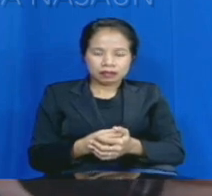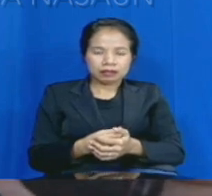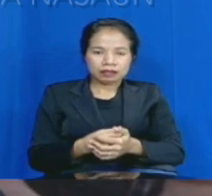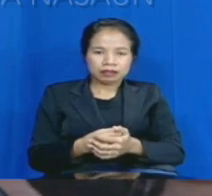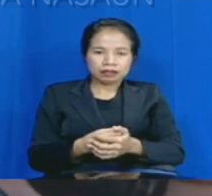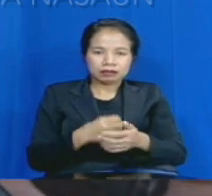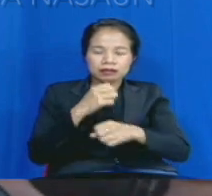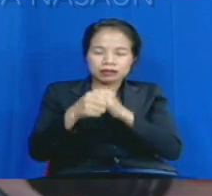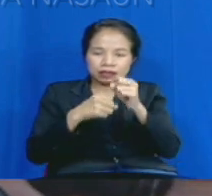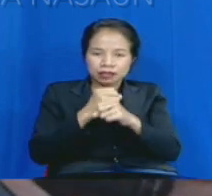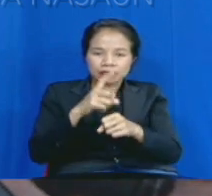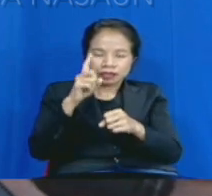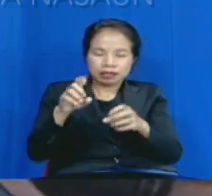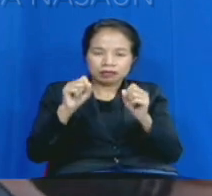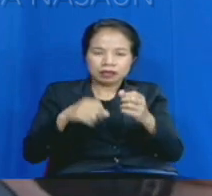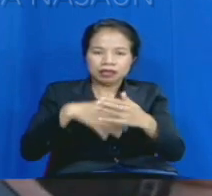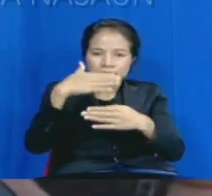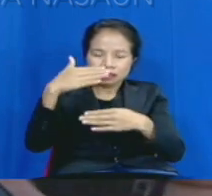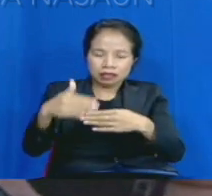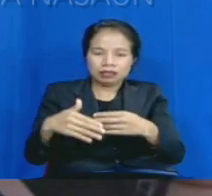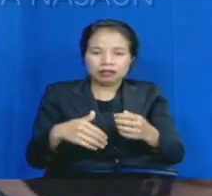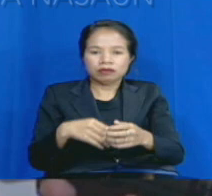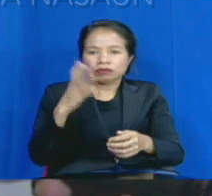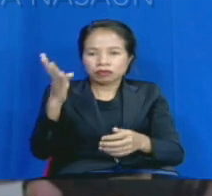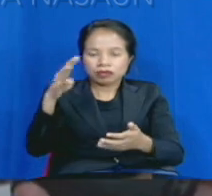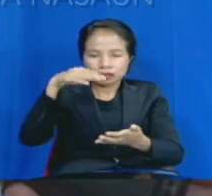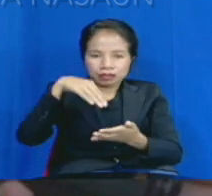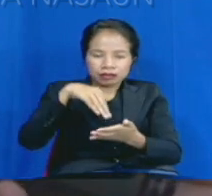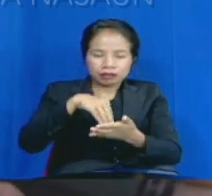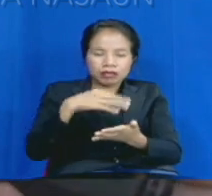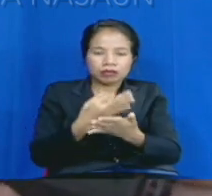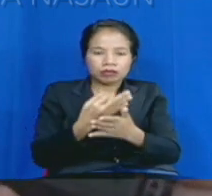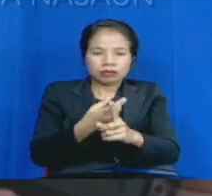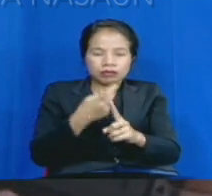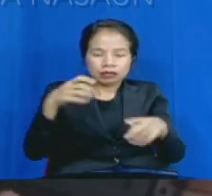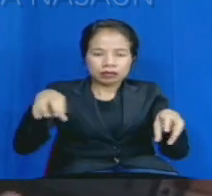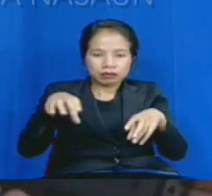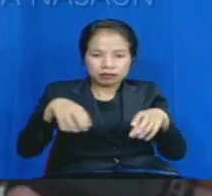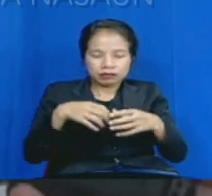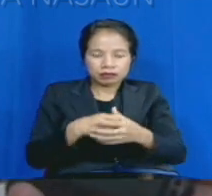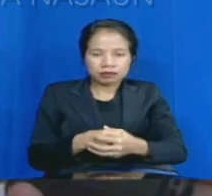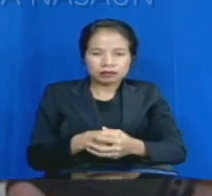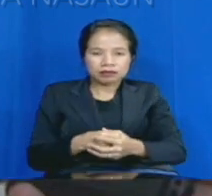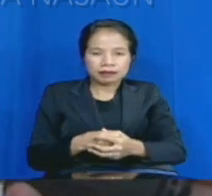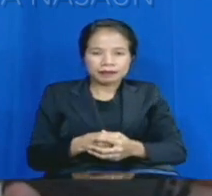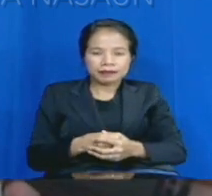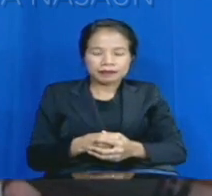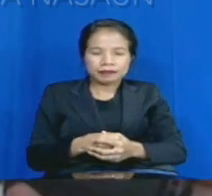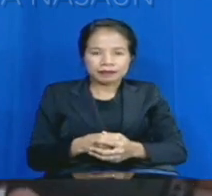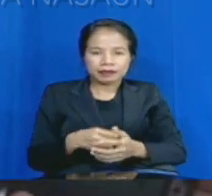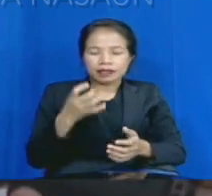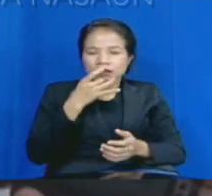bele ultrapassa ita na projeção, significa se li 40 milhões receitas né, mai husi serviços husi venda